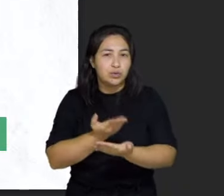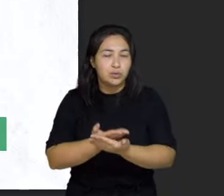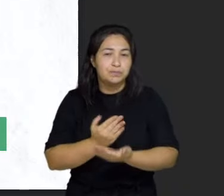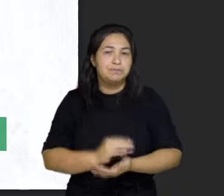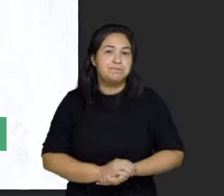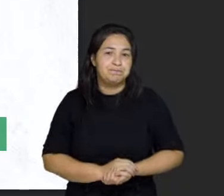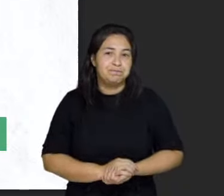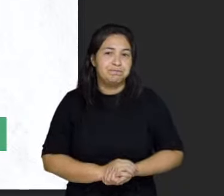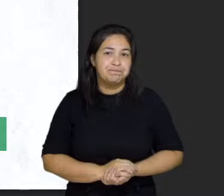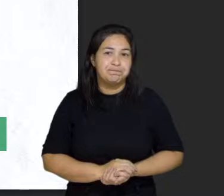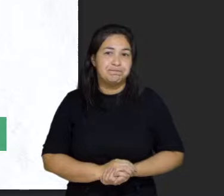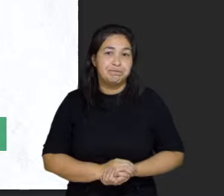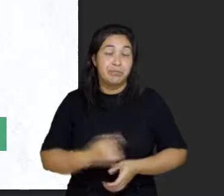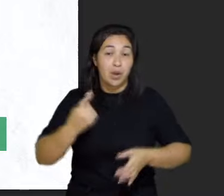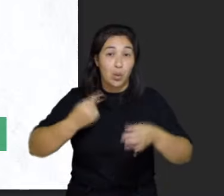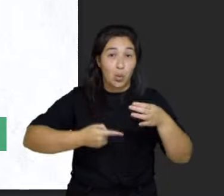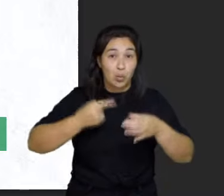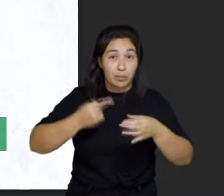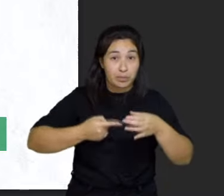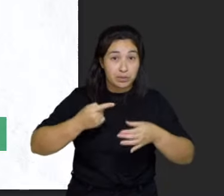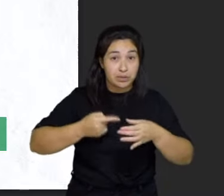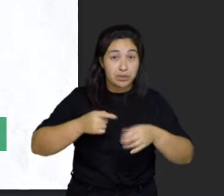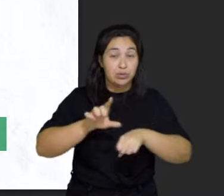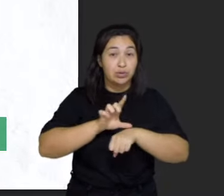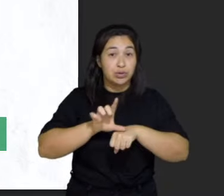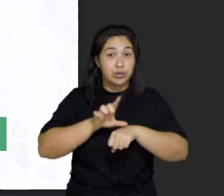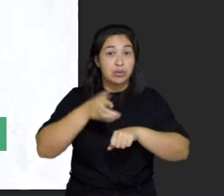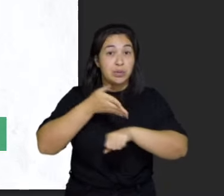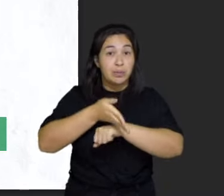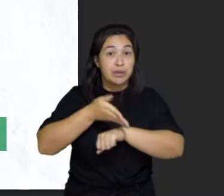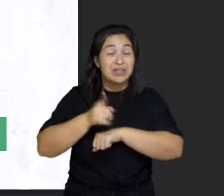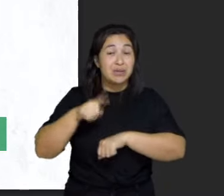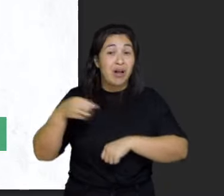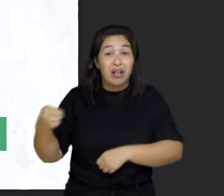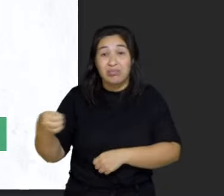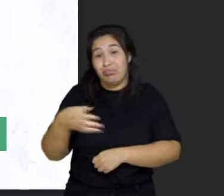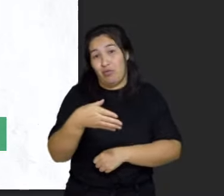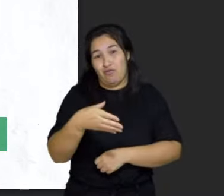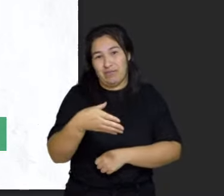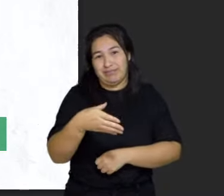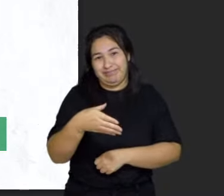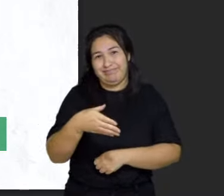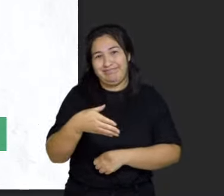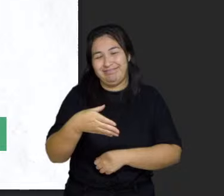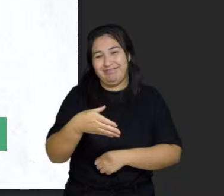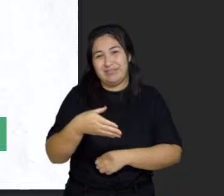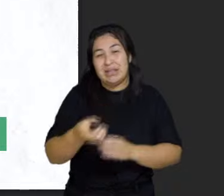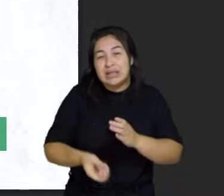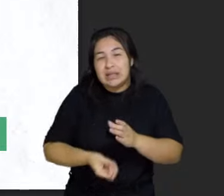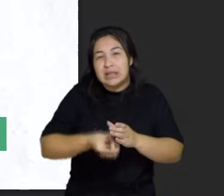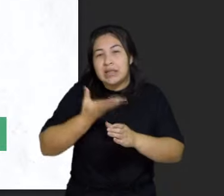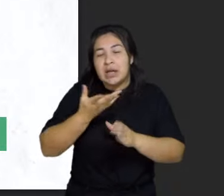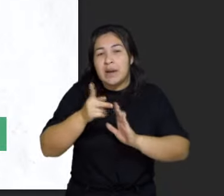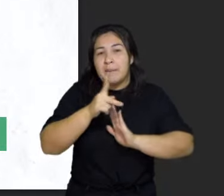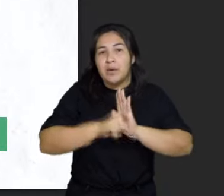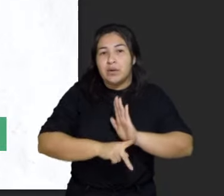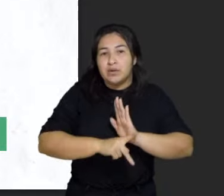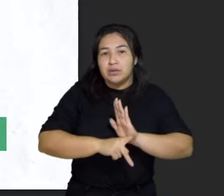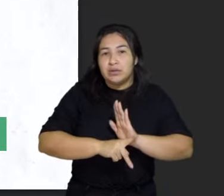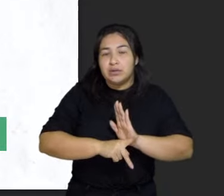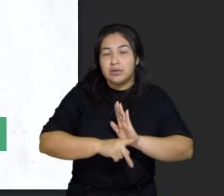Historicamente, a Comissão de Legislação Participativa é relativamente nova na Casa. Foi criada por meio de um projeto de